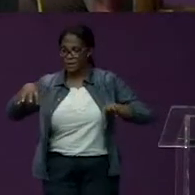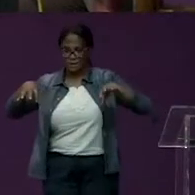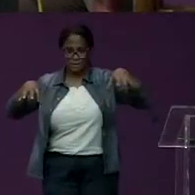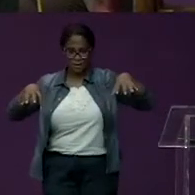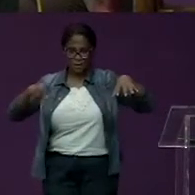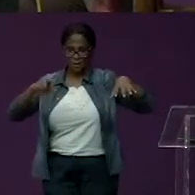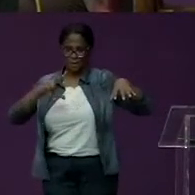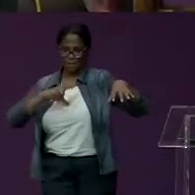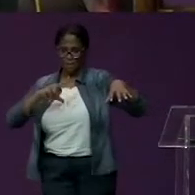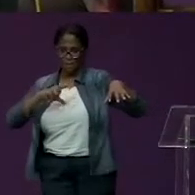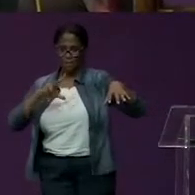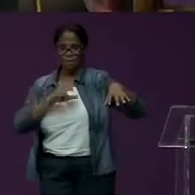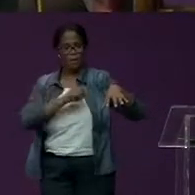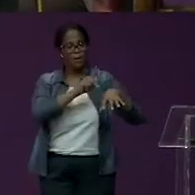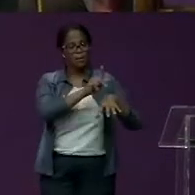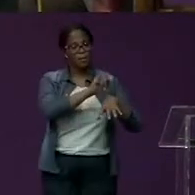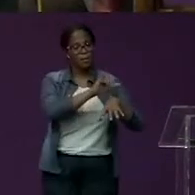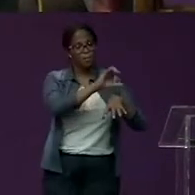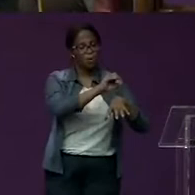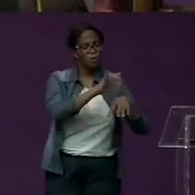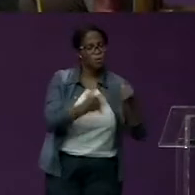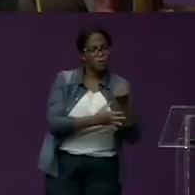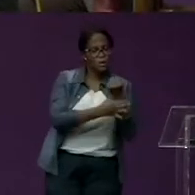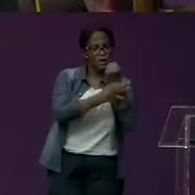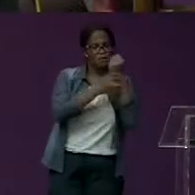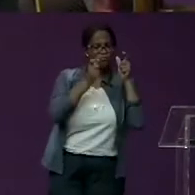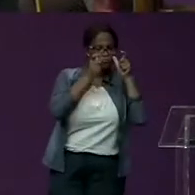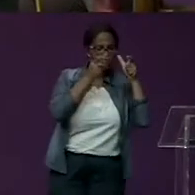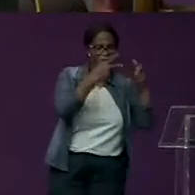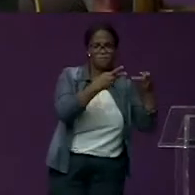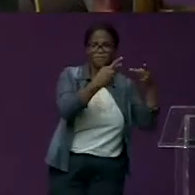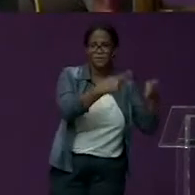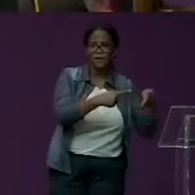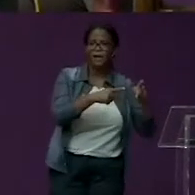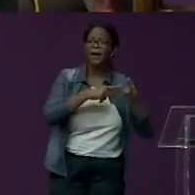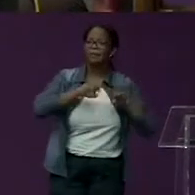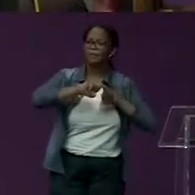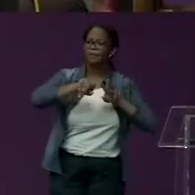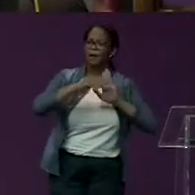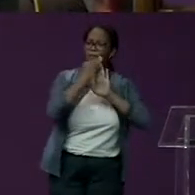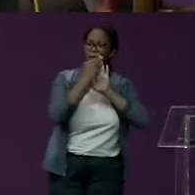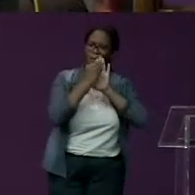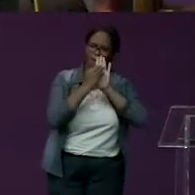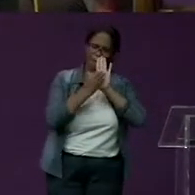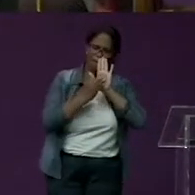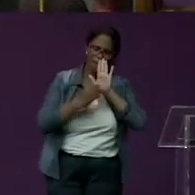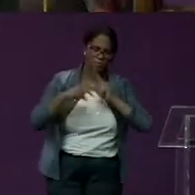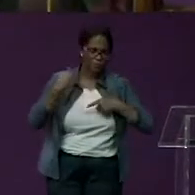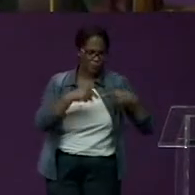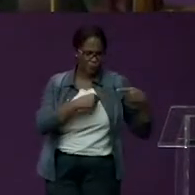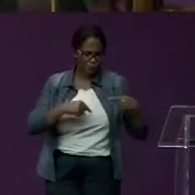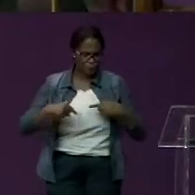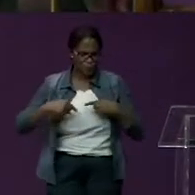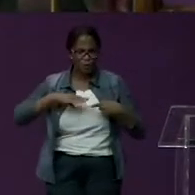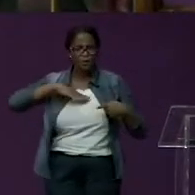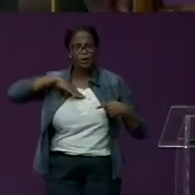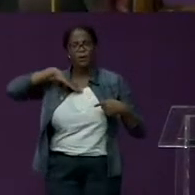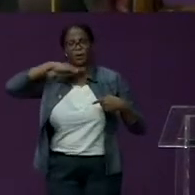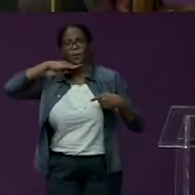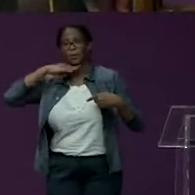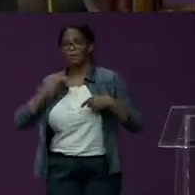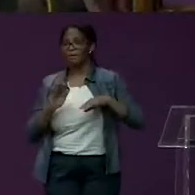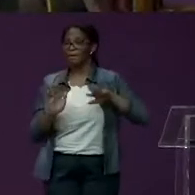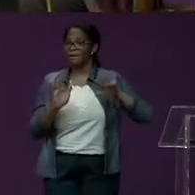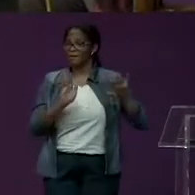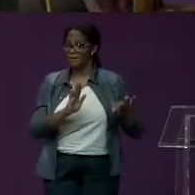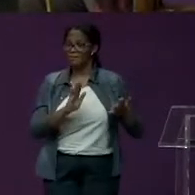setor privado, garantia do interesse público, enfim, uma série de agendas foram discutidas exaustivamente e nós, eu acho